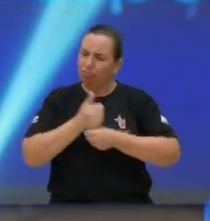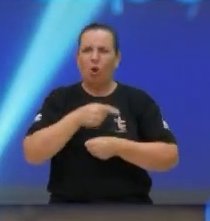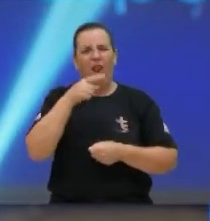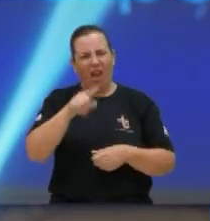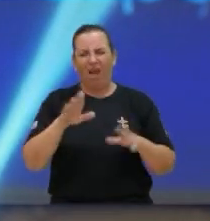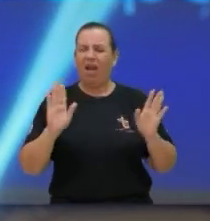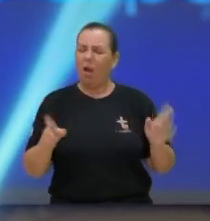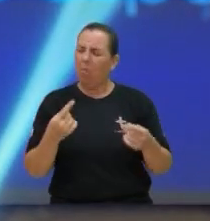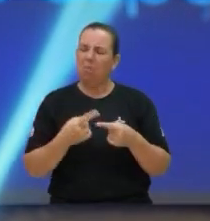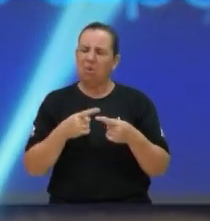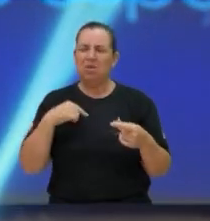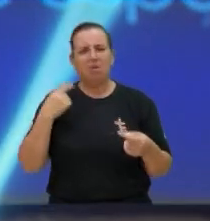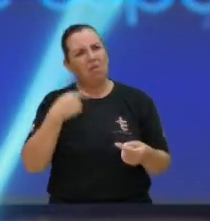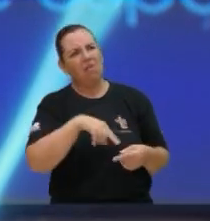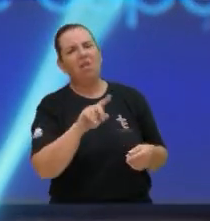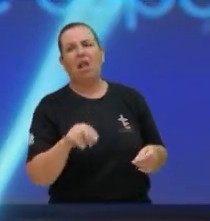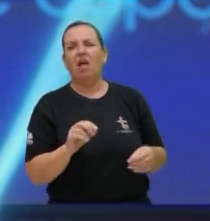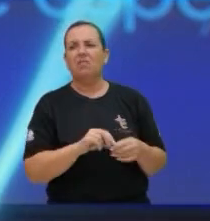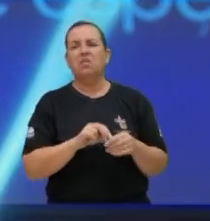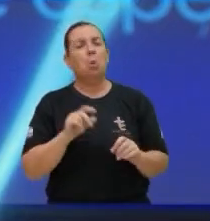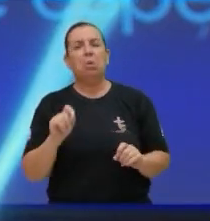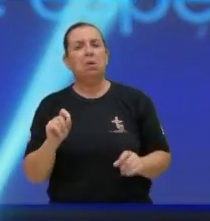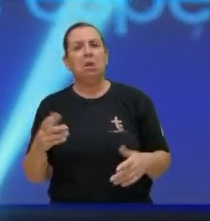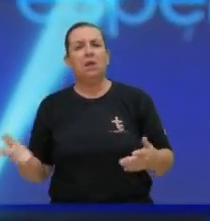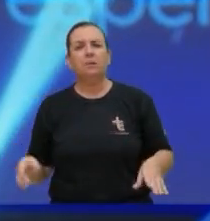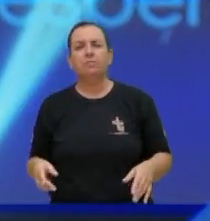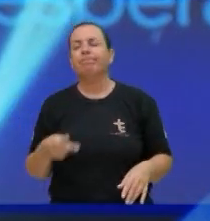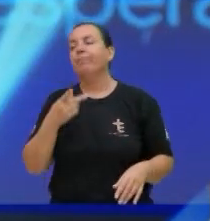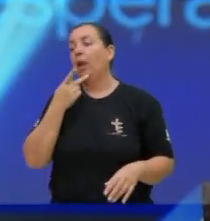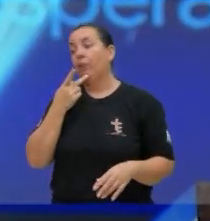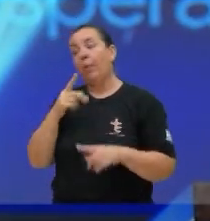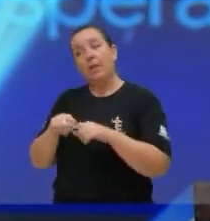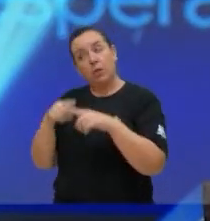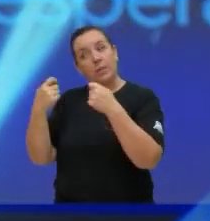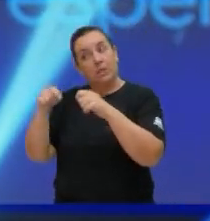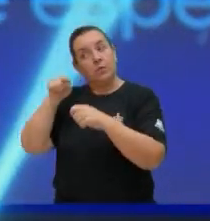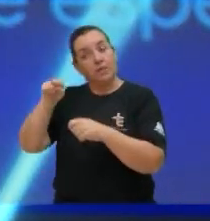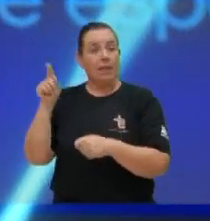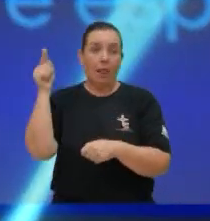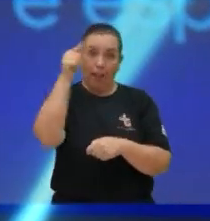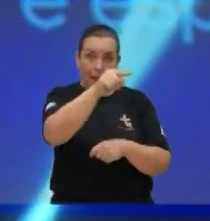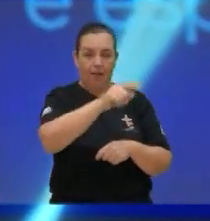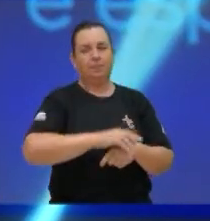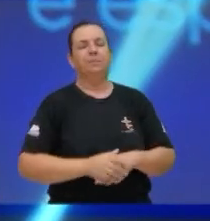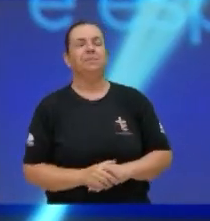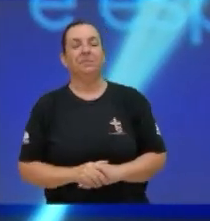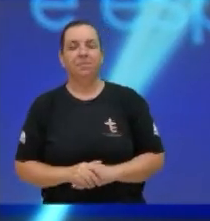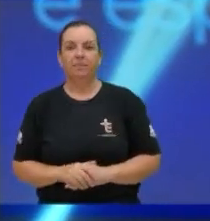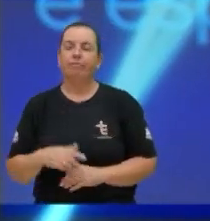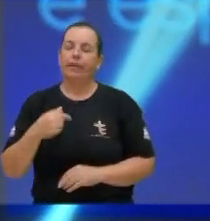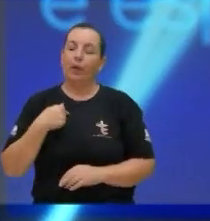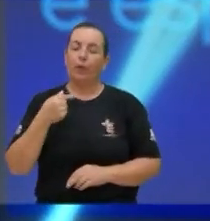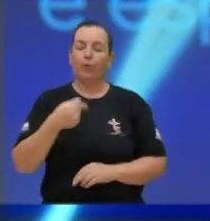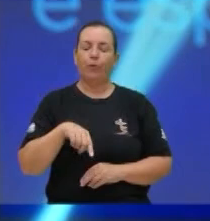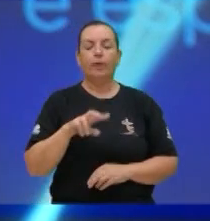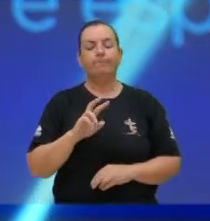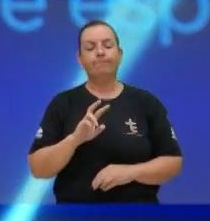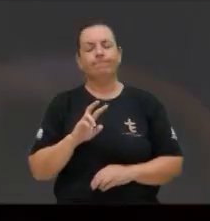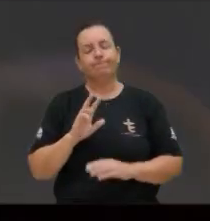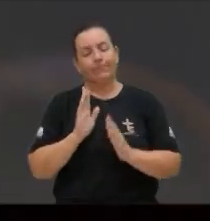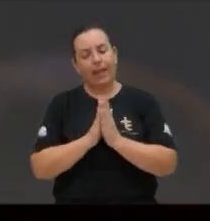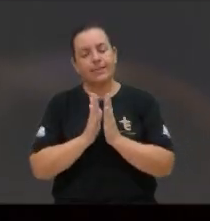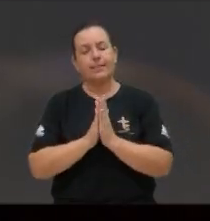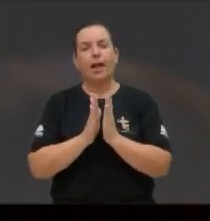Estadual. Para que eu vou fazer lá? Ele disse: eu preciso de você lá. E eu fui rezar sobre